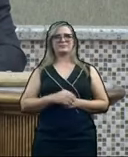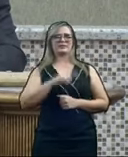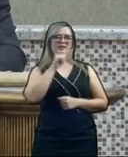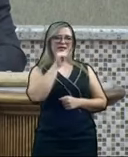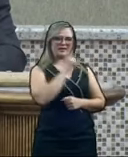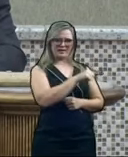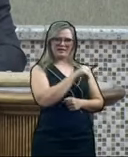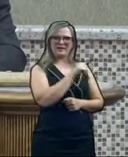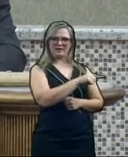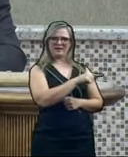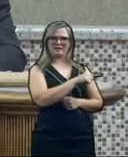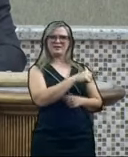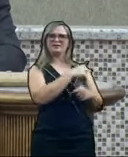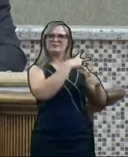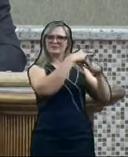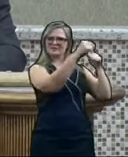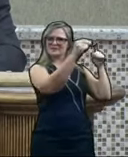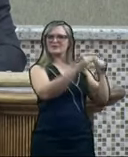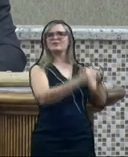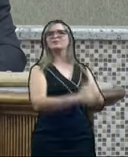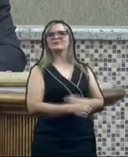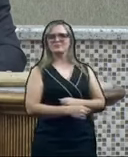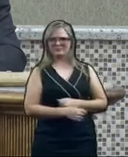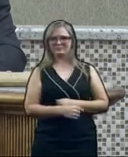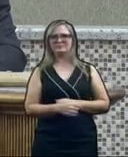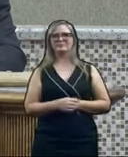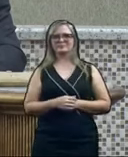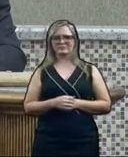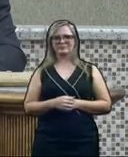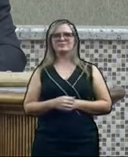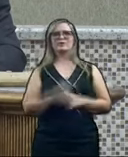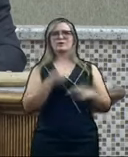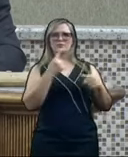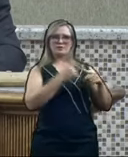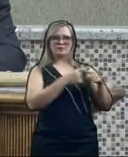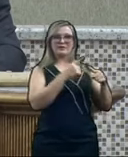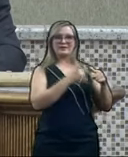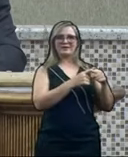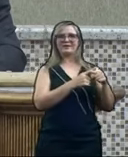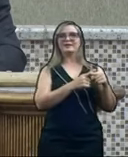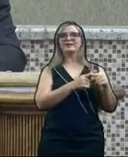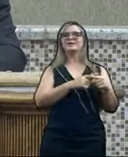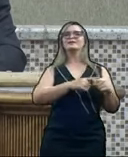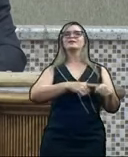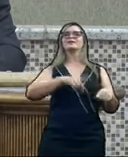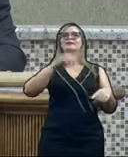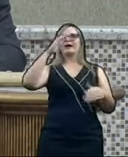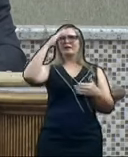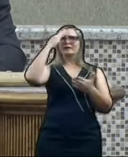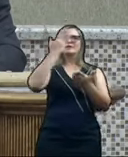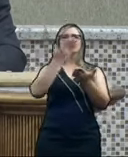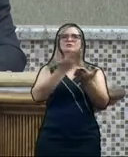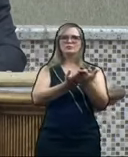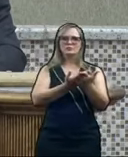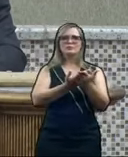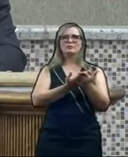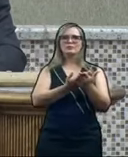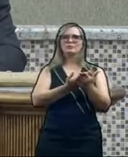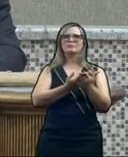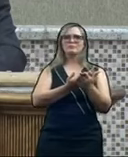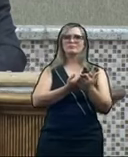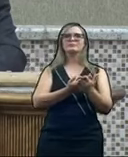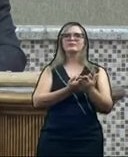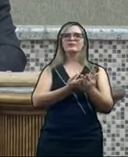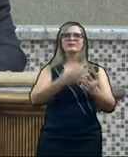que nós conhecemos aí daquela origem lá é porque ele soube reconhecer a sua dependência sua fraqueza a sua